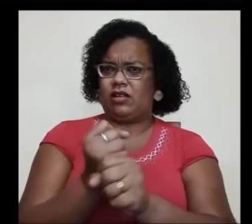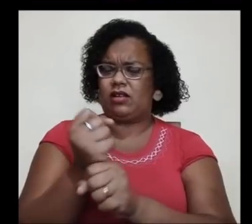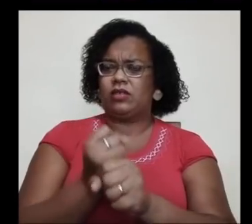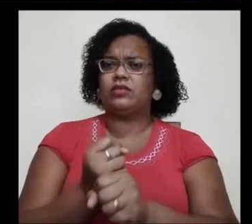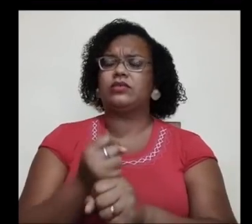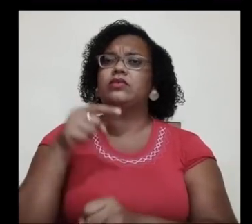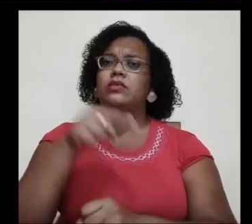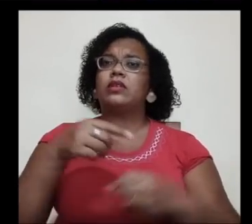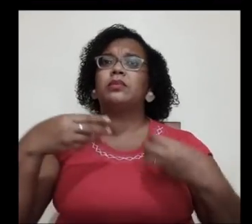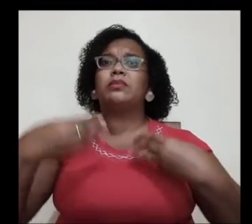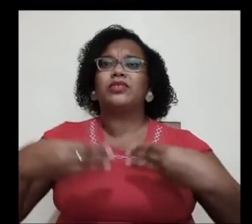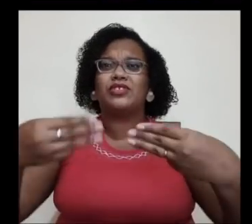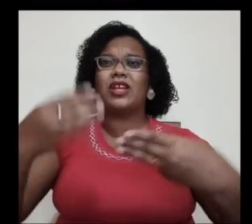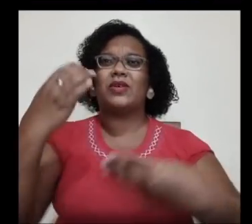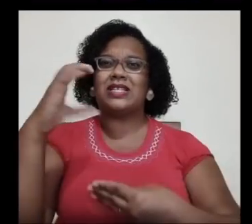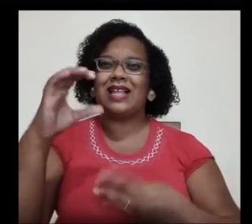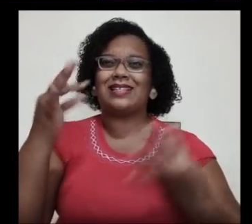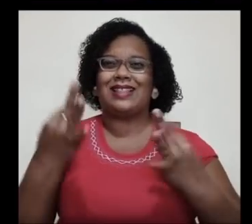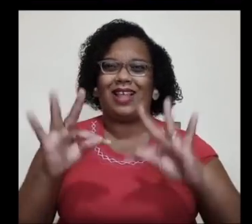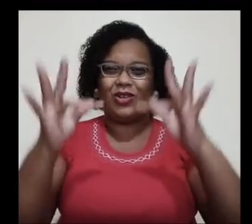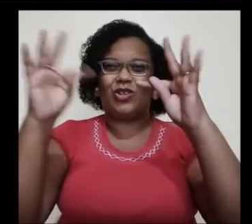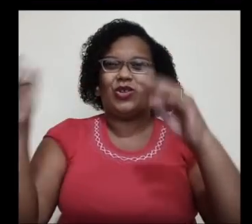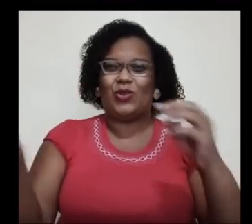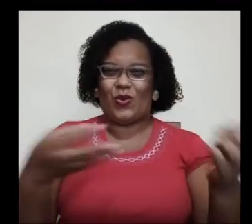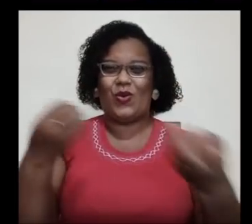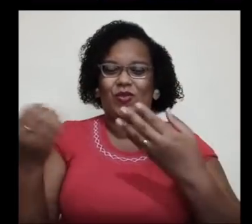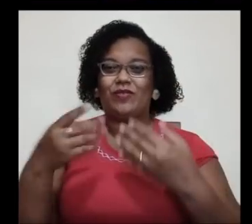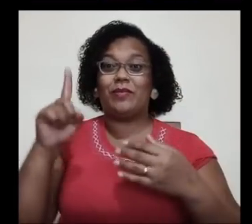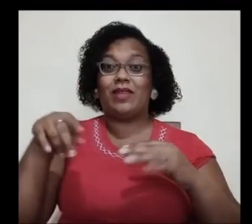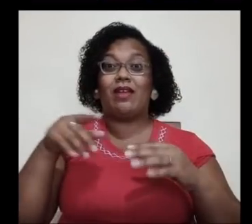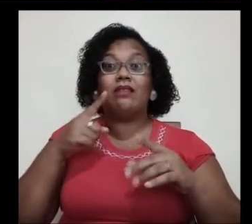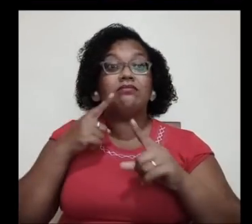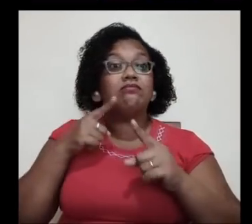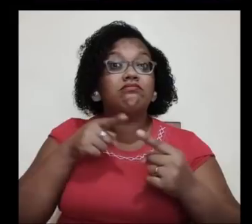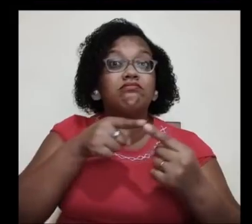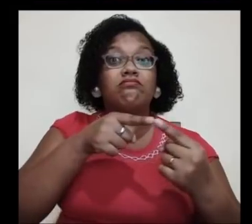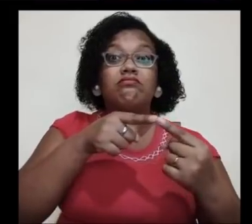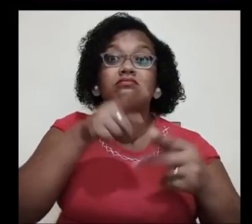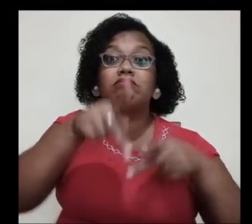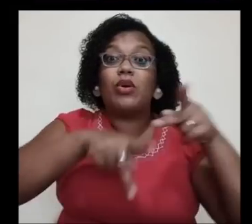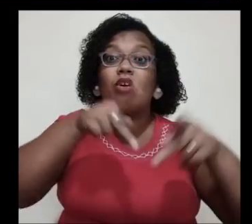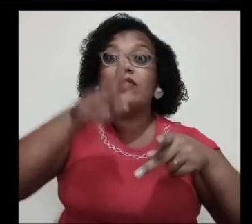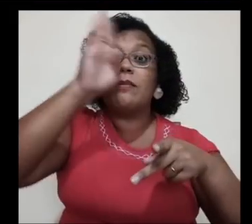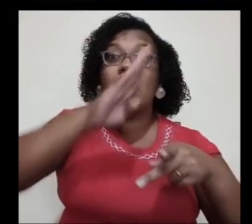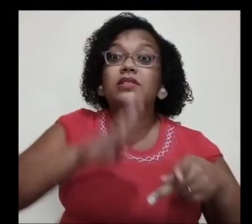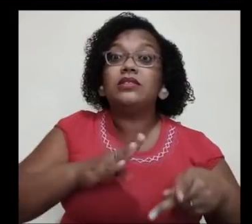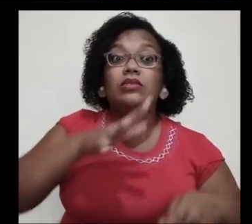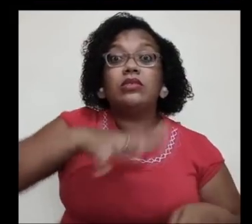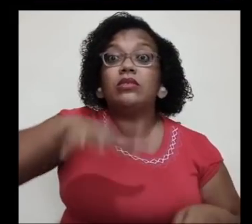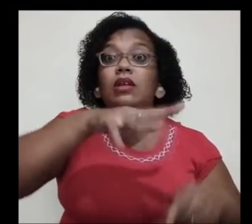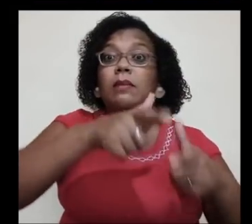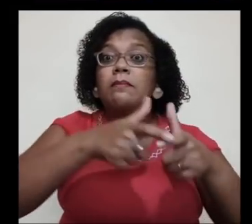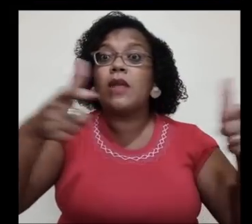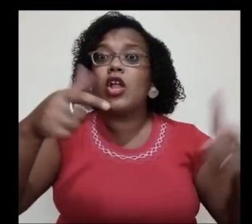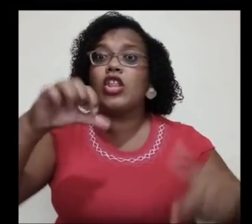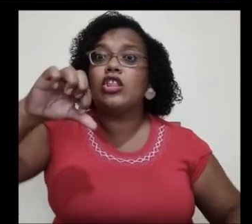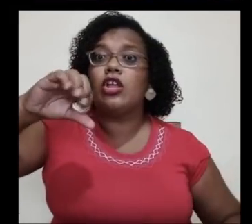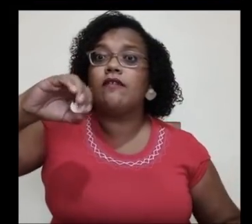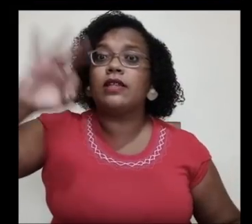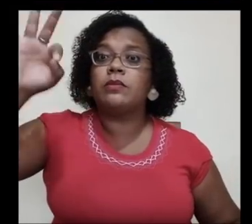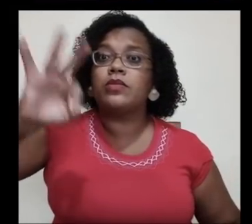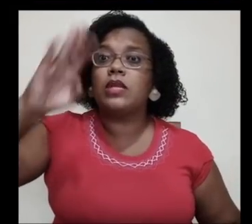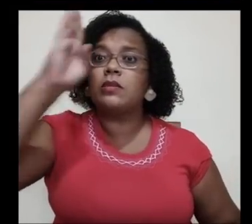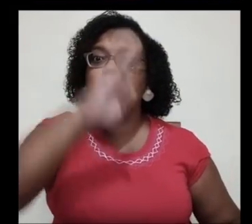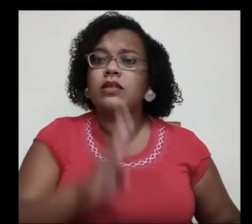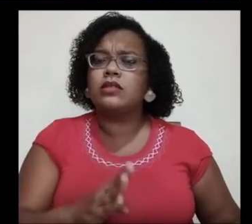do Ministério de Ciência, Tecnologia e Inovação, junto à população brasileira, que, na sua grande maioria, 90% dos brasileiros dizem que